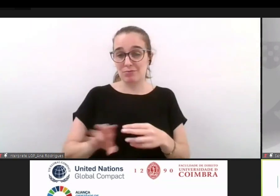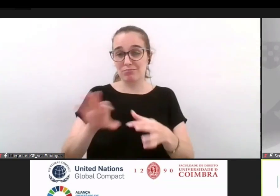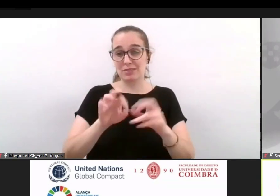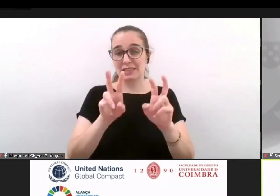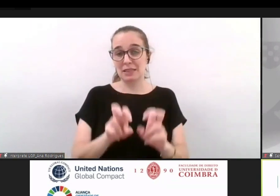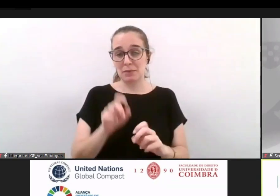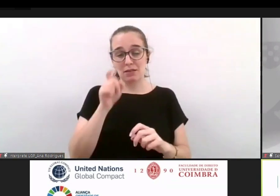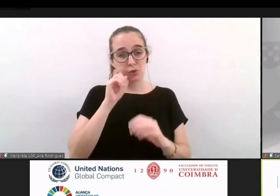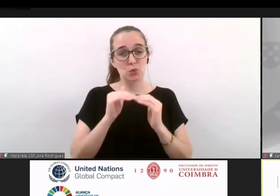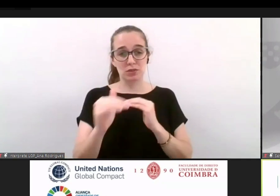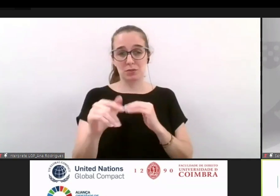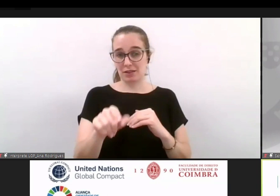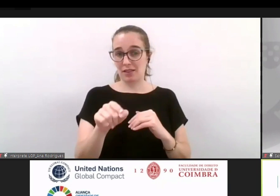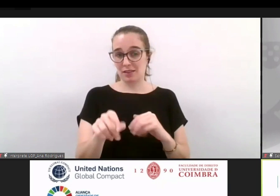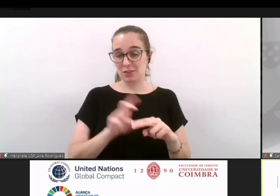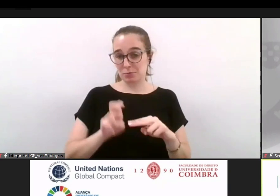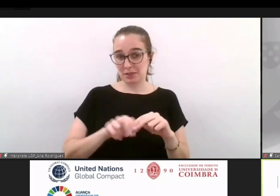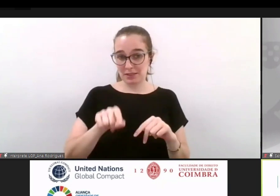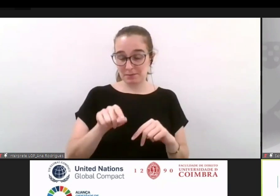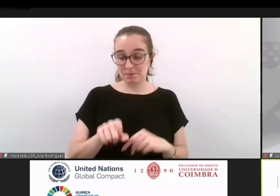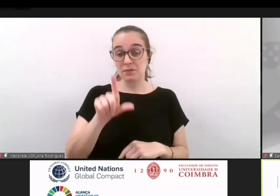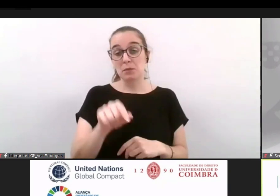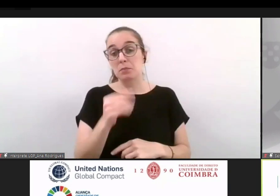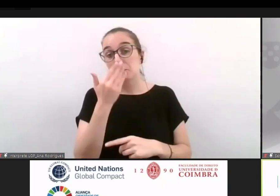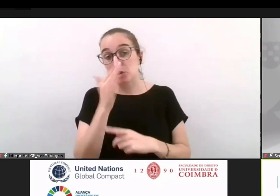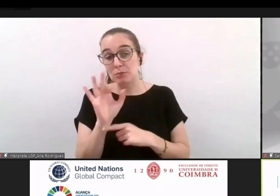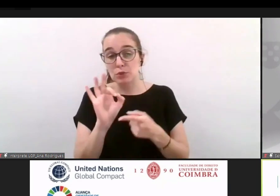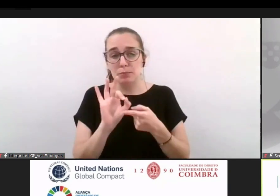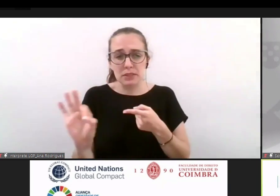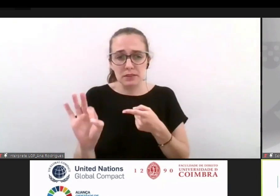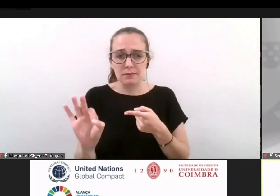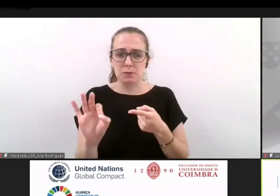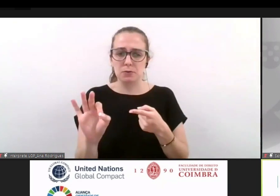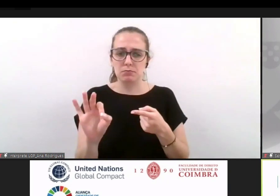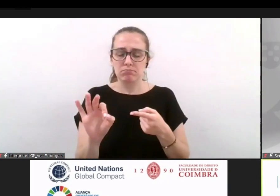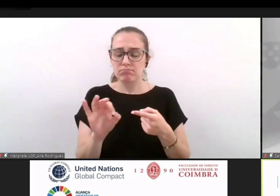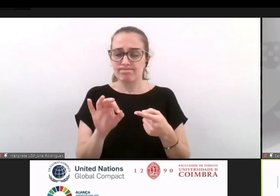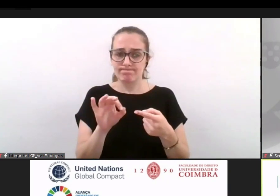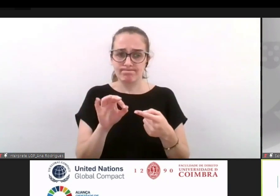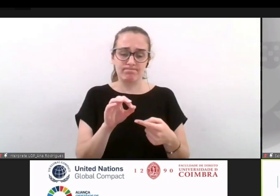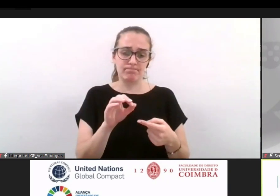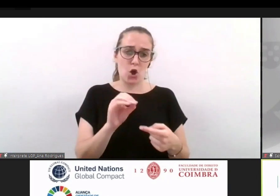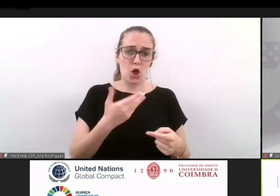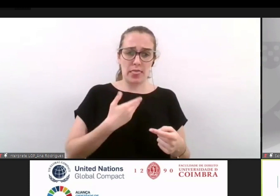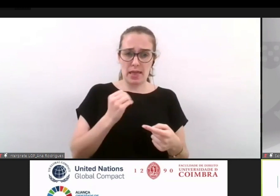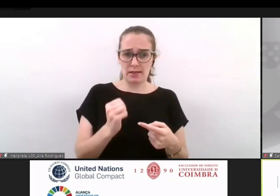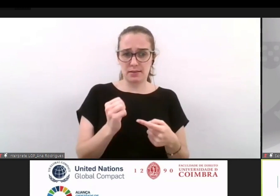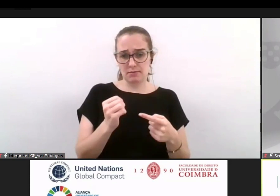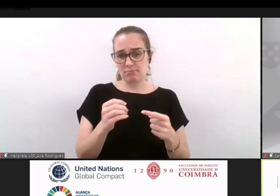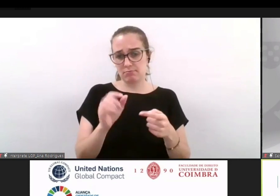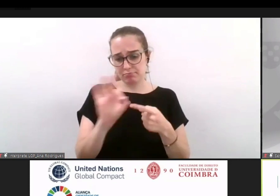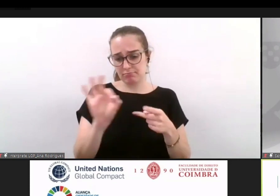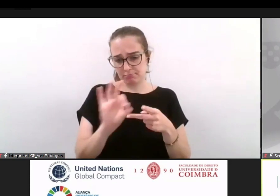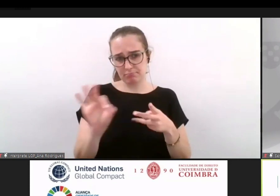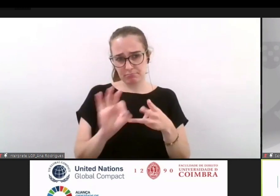da sustentabilidade e, se quisermos, concretamente relativas à agenda e aos ODS nos currículos do